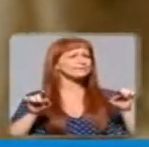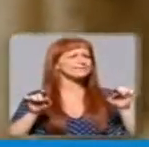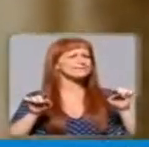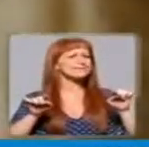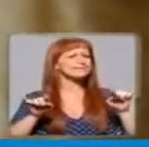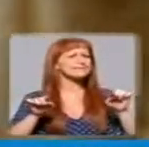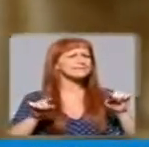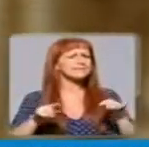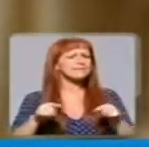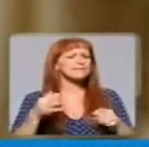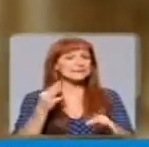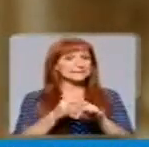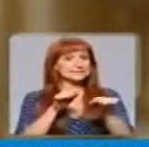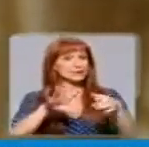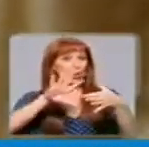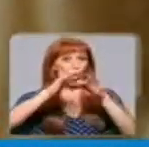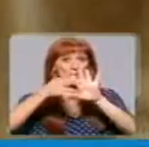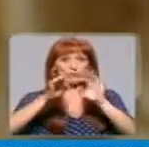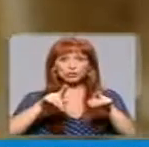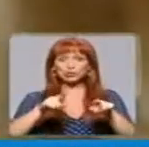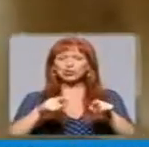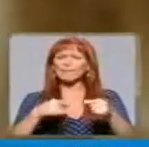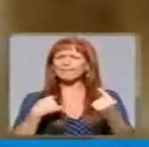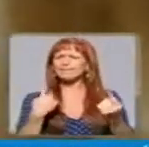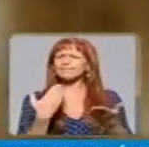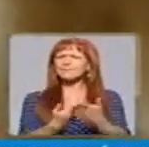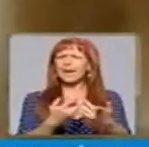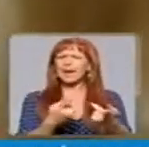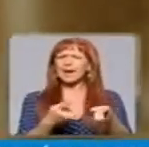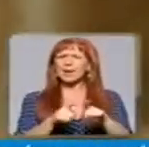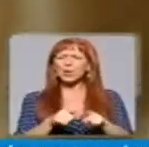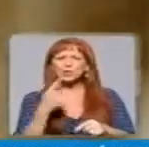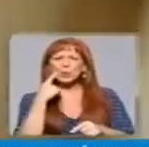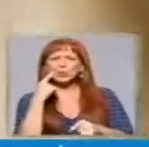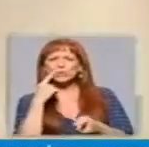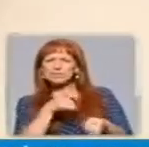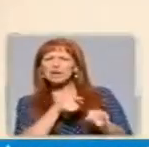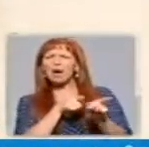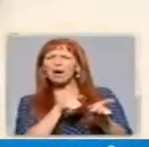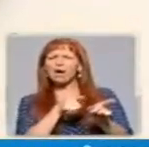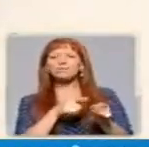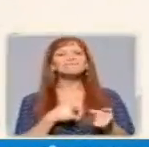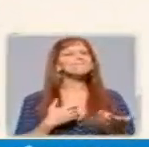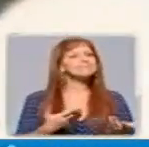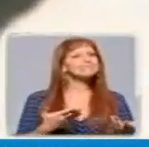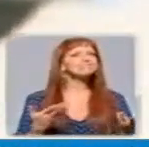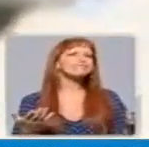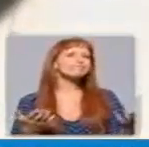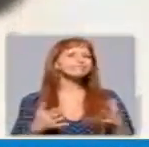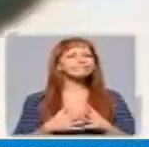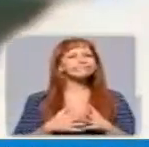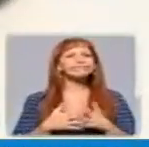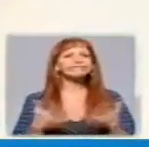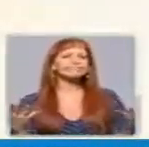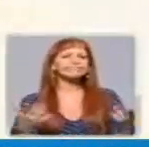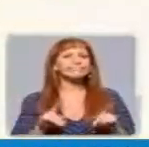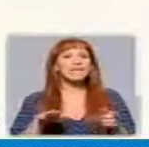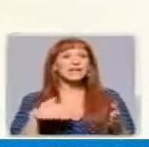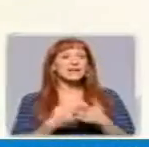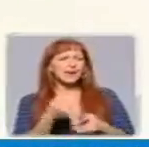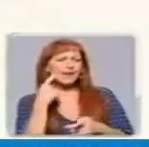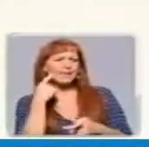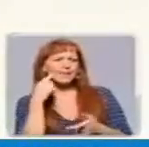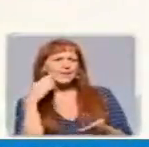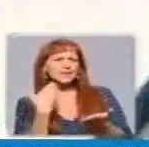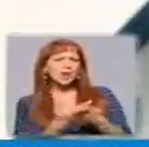este evento as Olimpíadas já estão a ter um conhecimento que já já dá uma